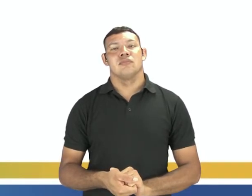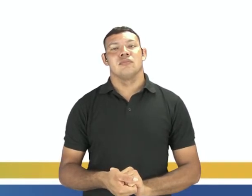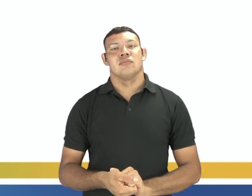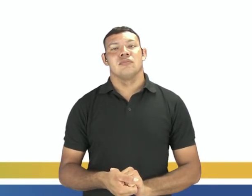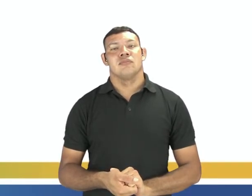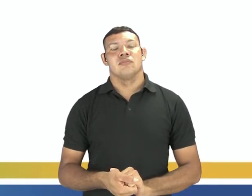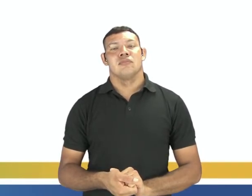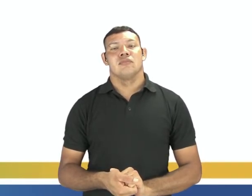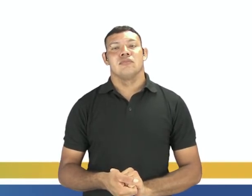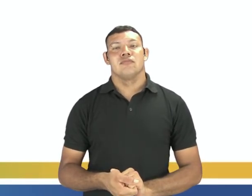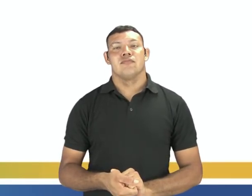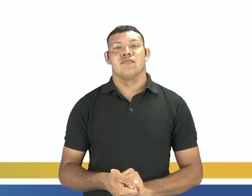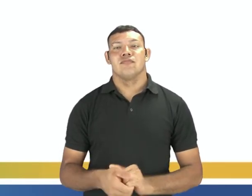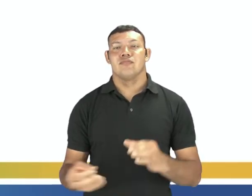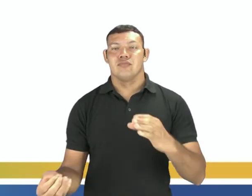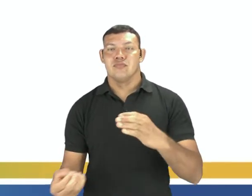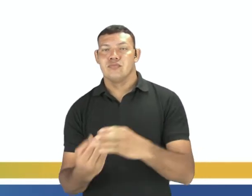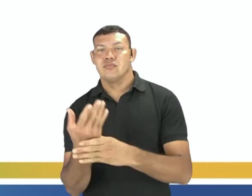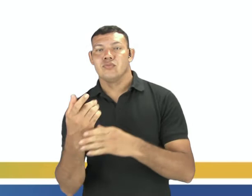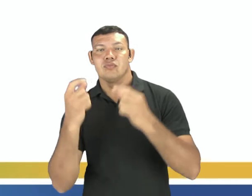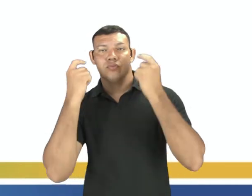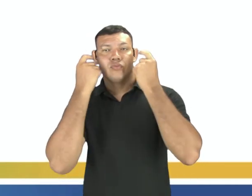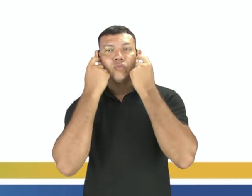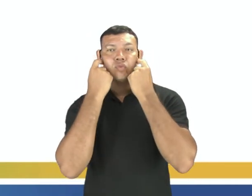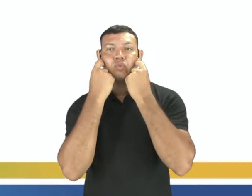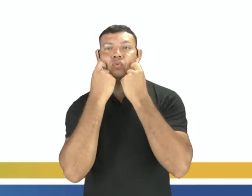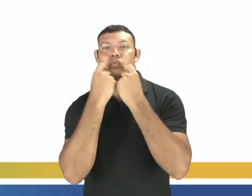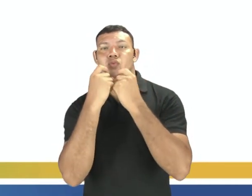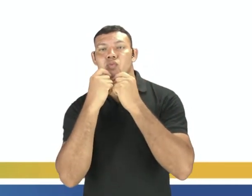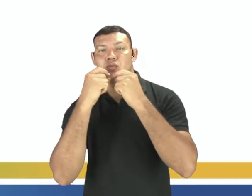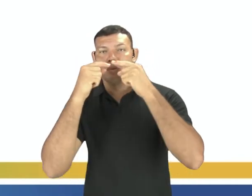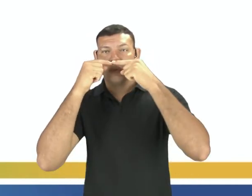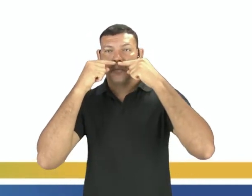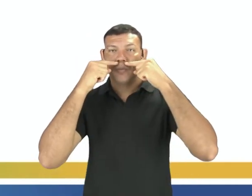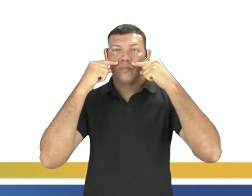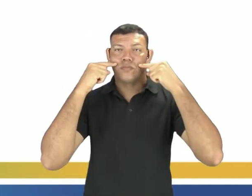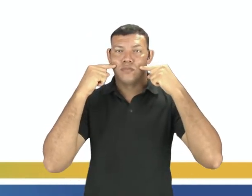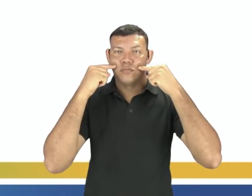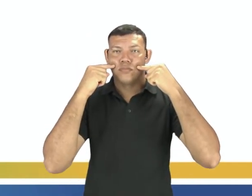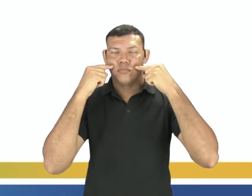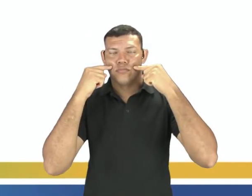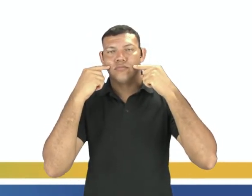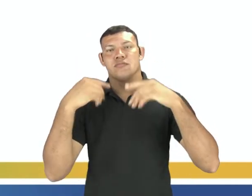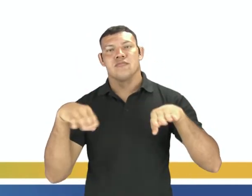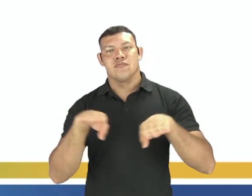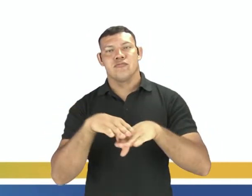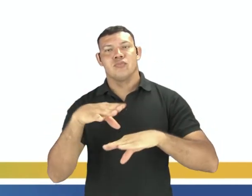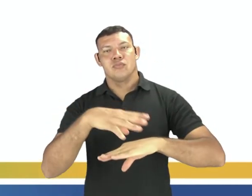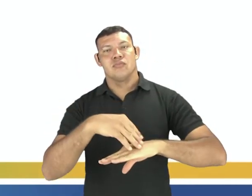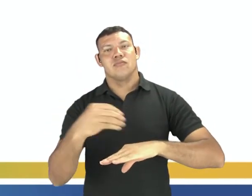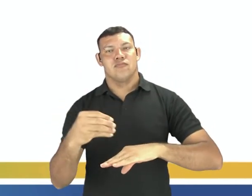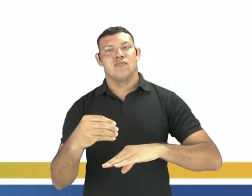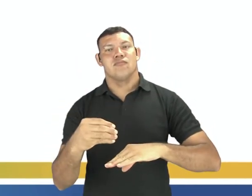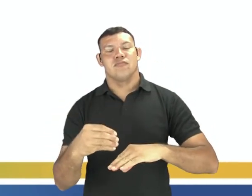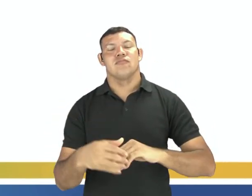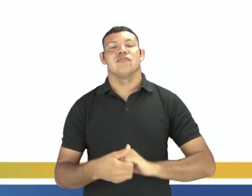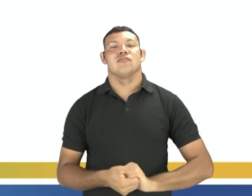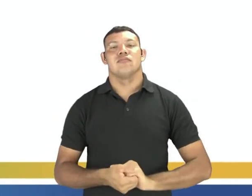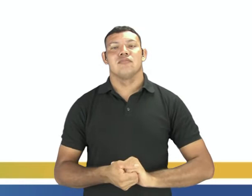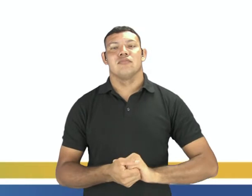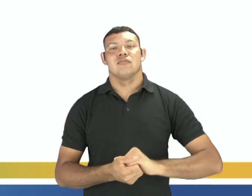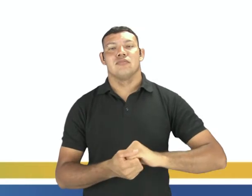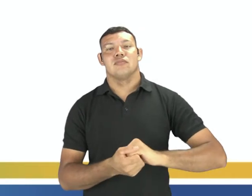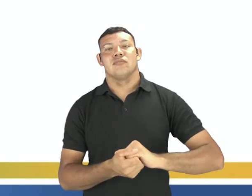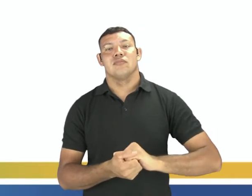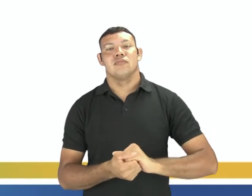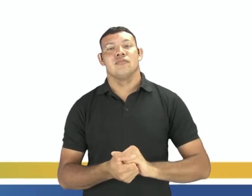masculino, como aparecimento da barba, do bigode e pelos nas regiões dos órgãos sexuais e nas